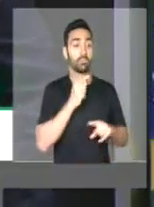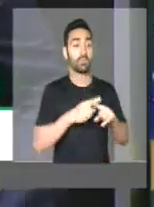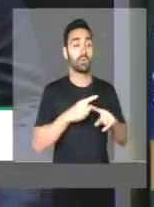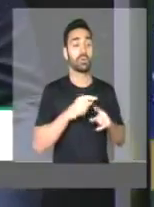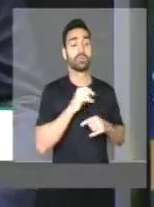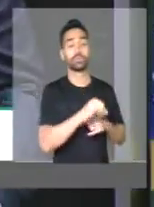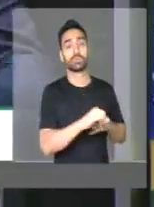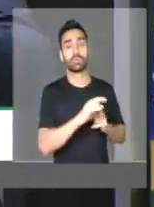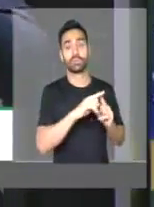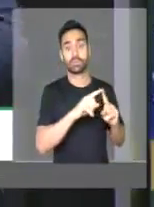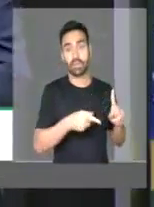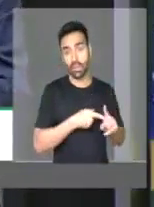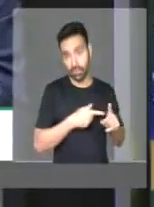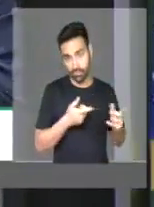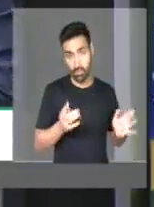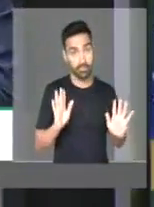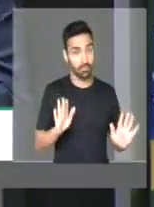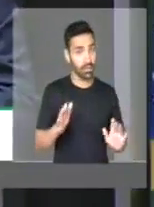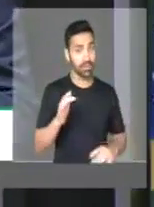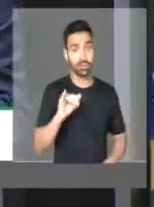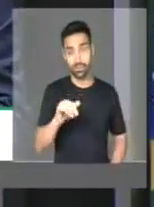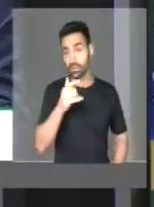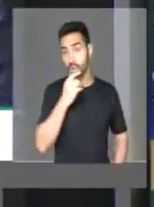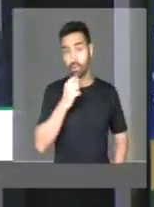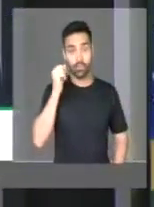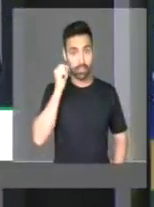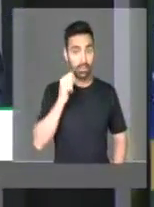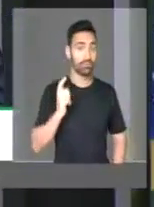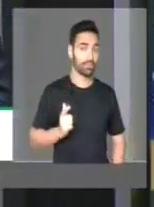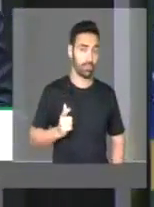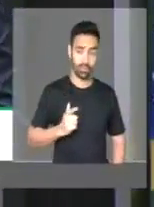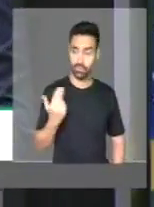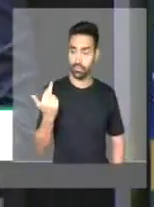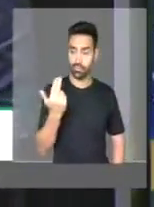sabendo que tanto homens quanto mulheres gozarão do mesmo direito. Muito obrigado.